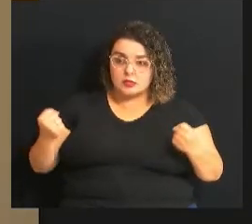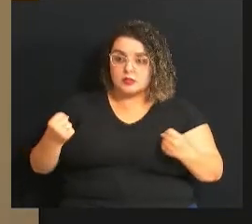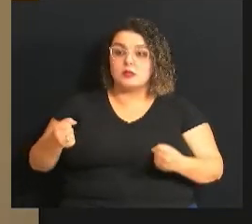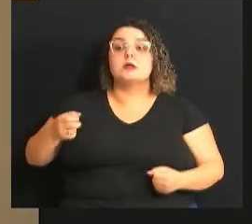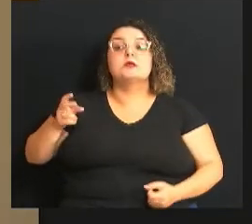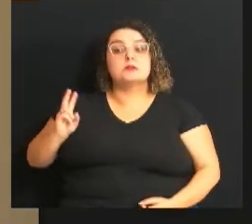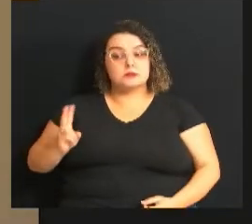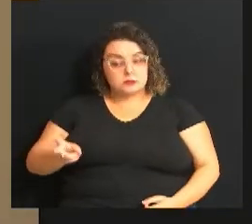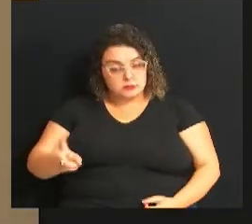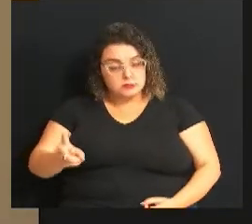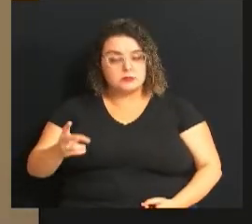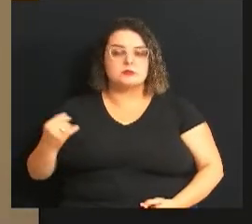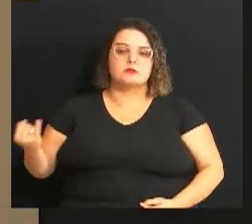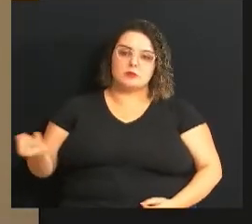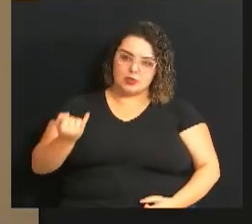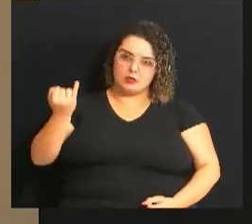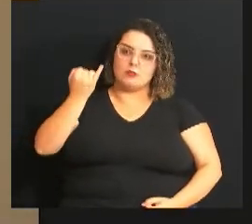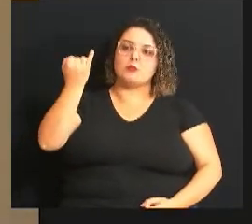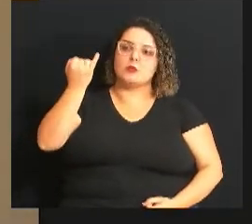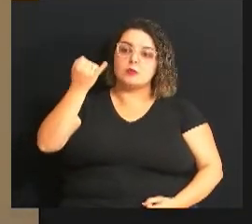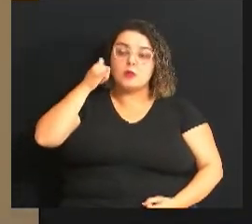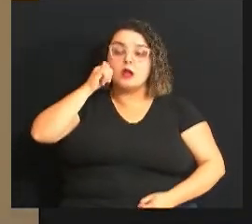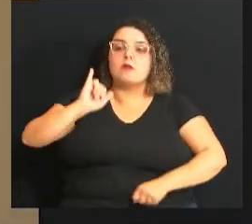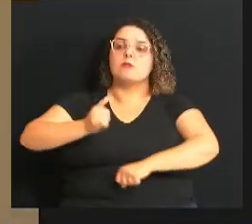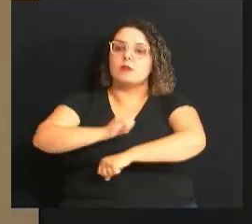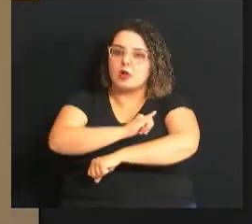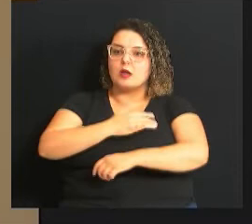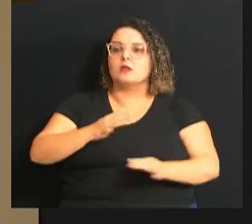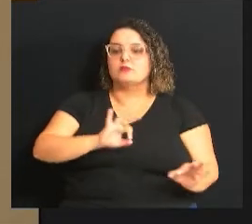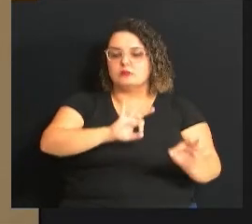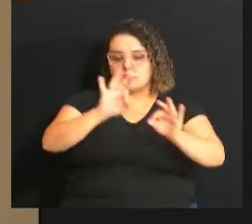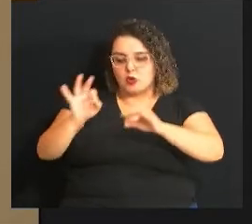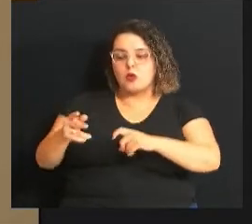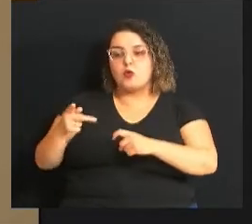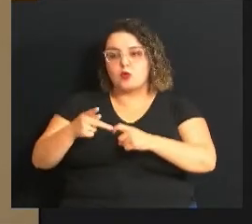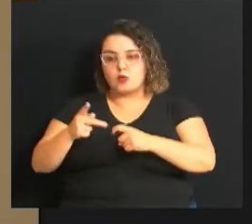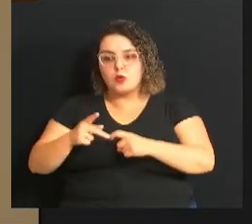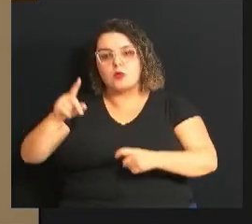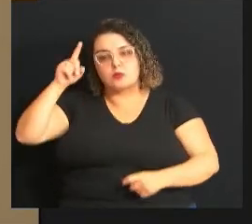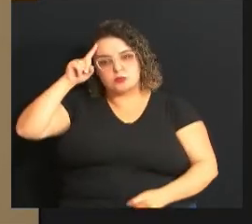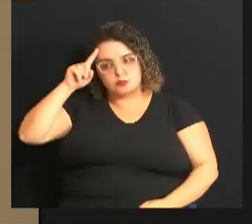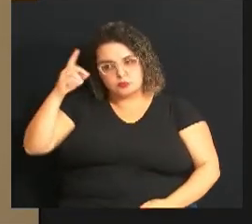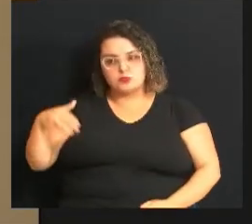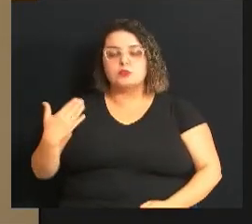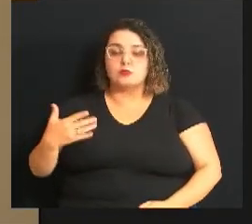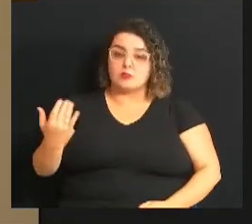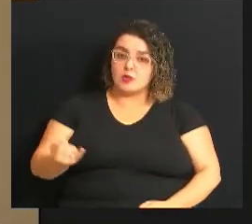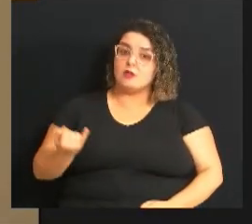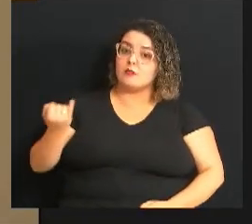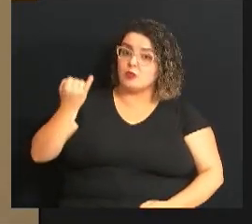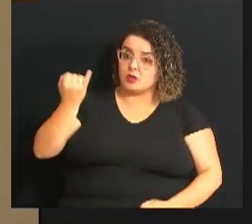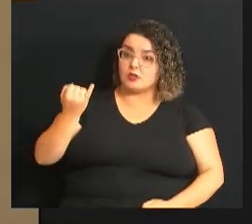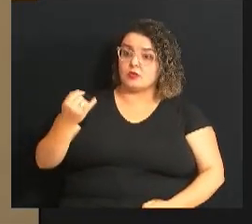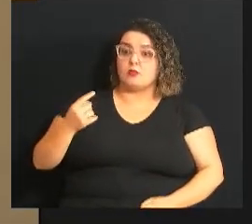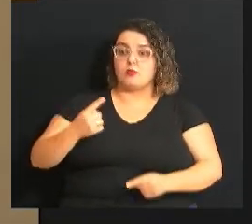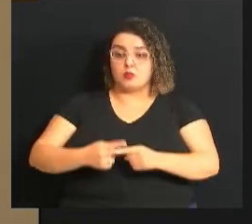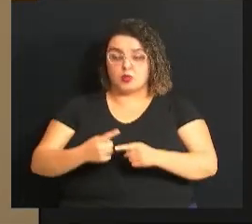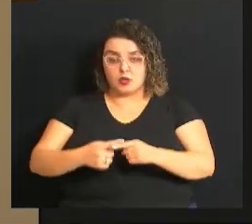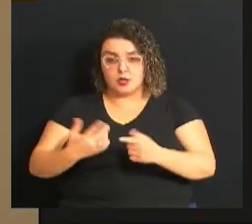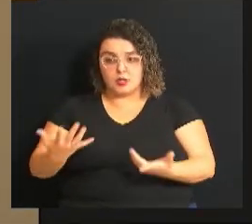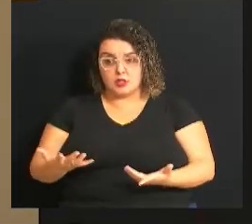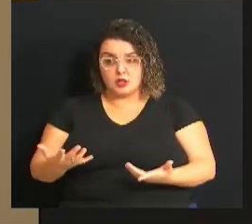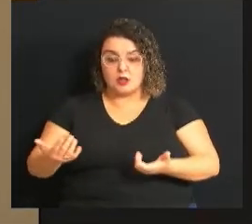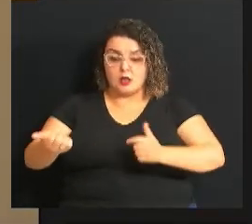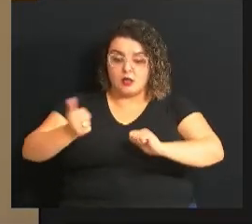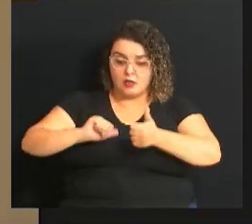na prevenção da obesidade. E o acompanhamento médico de rotina também vai ser importante justamente para poder